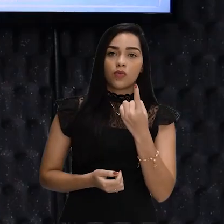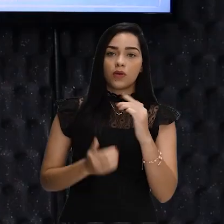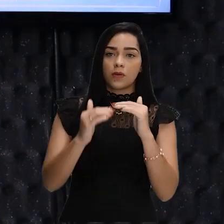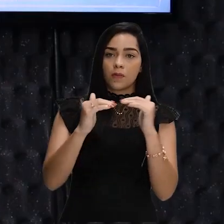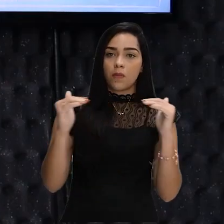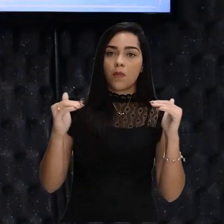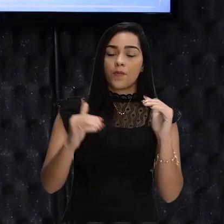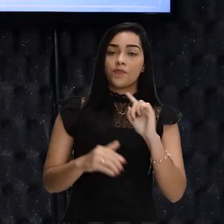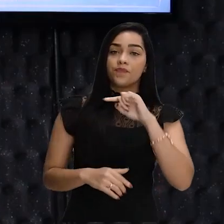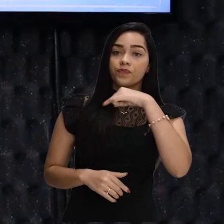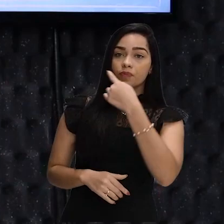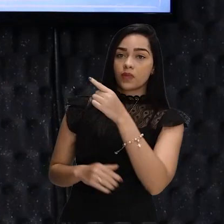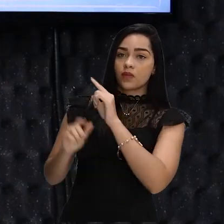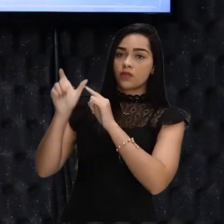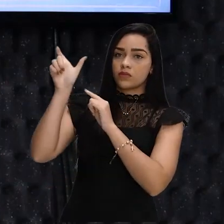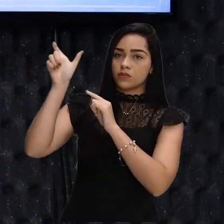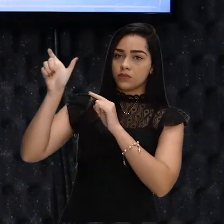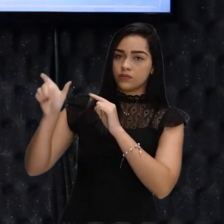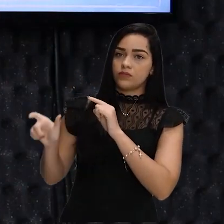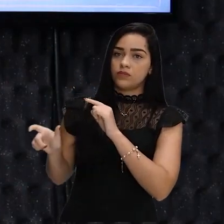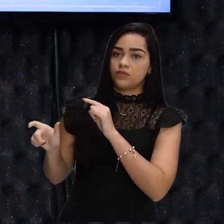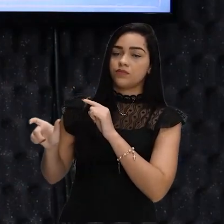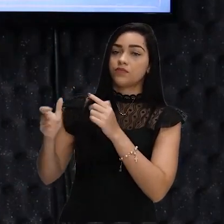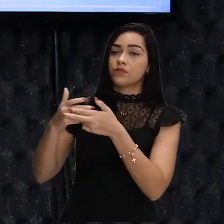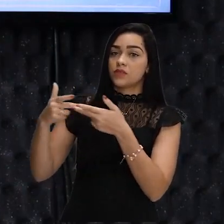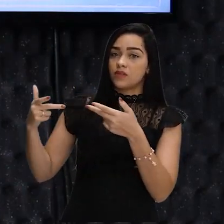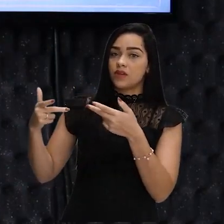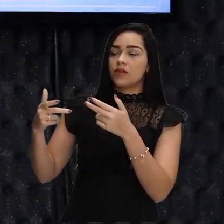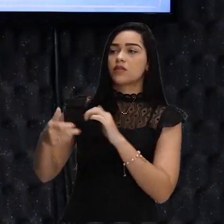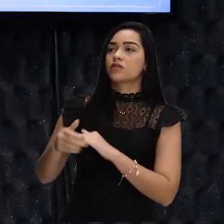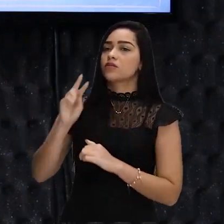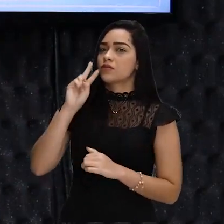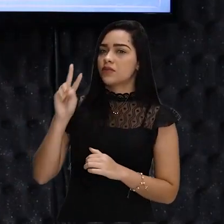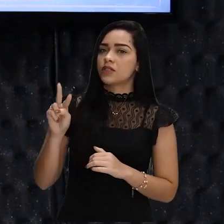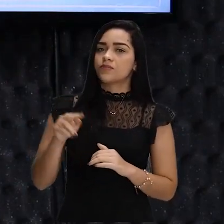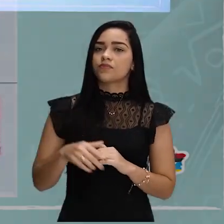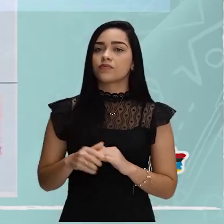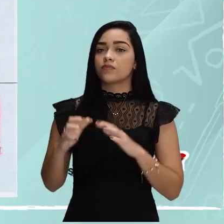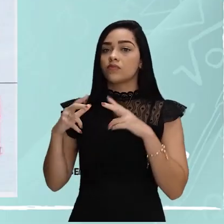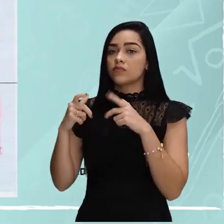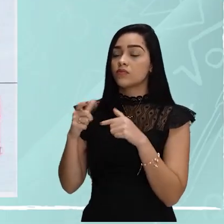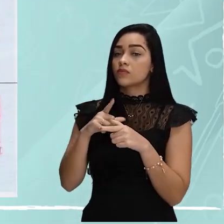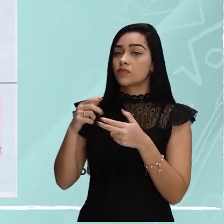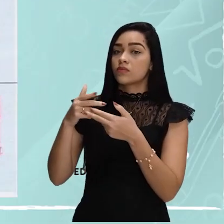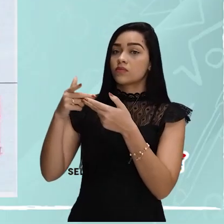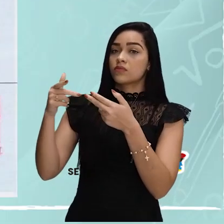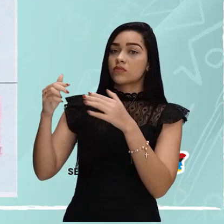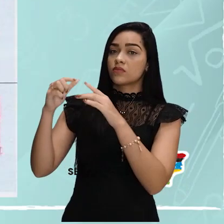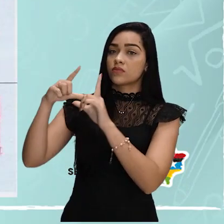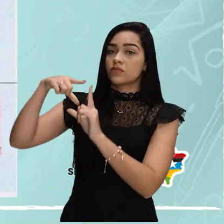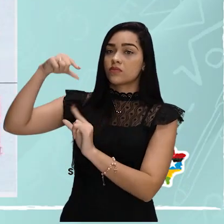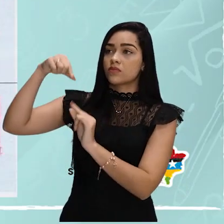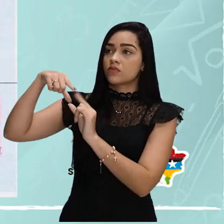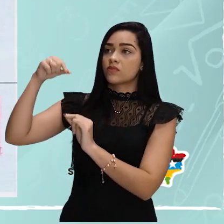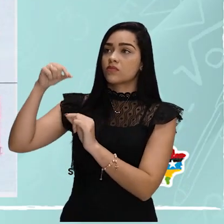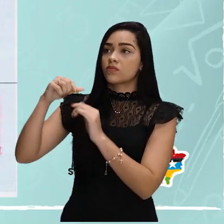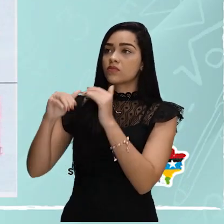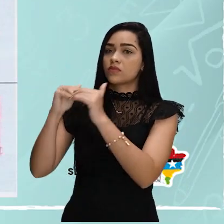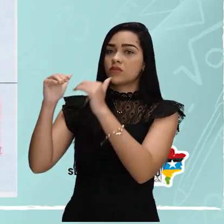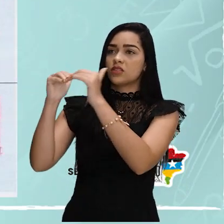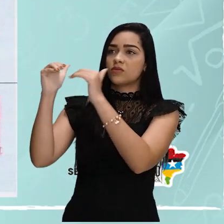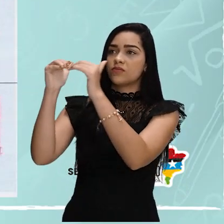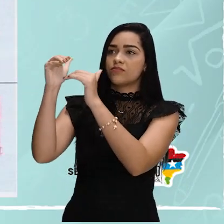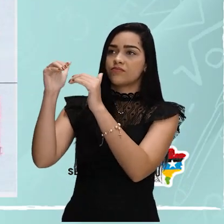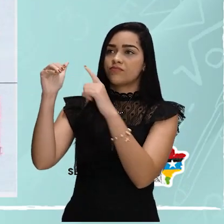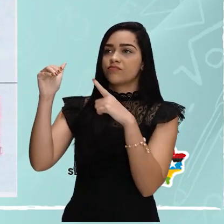camada. Já esses outros epitélios aqui, ó, ele tem várias camadas. Observa, todos eles têm muitas camadas de célula, uma em cima da